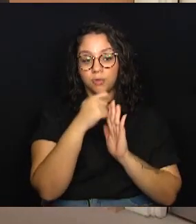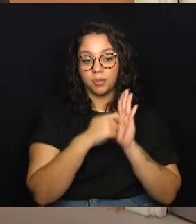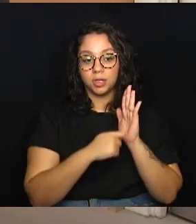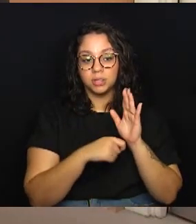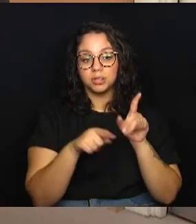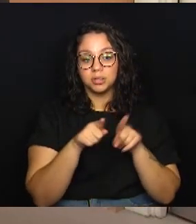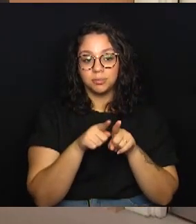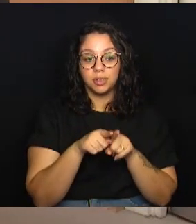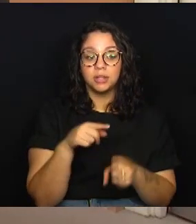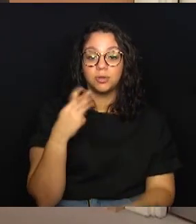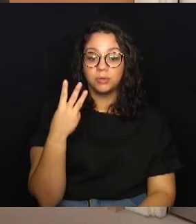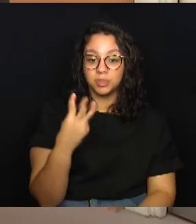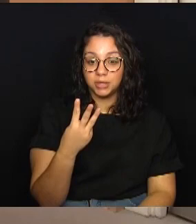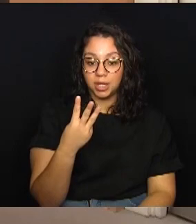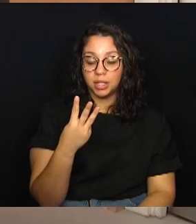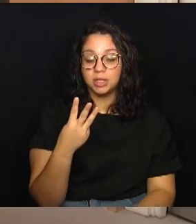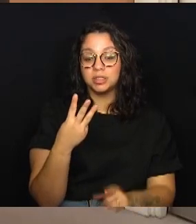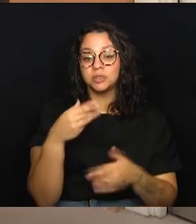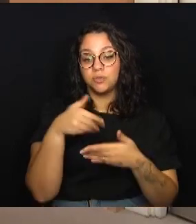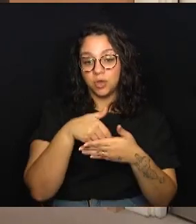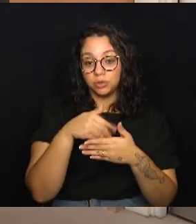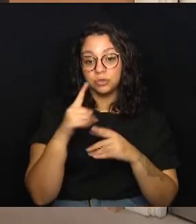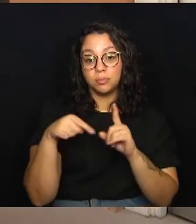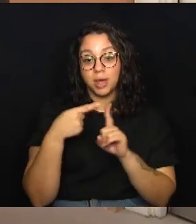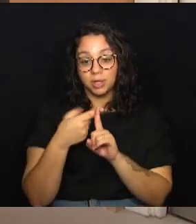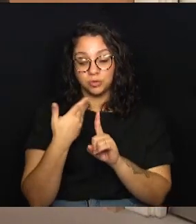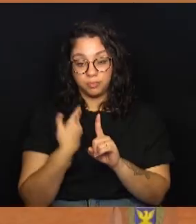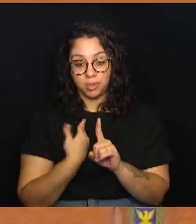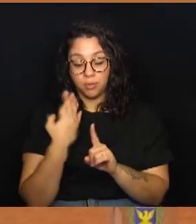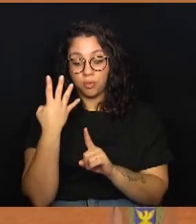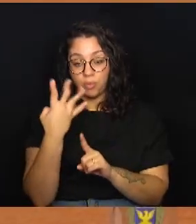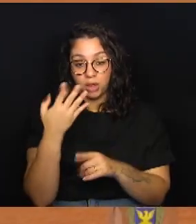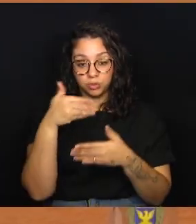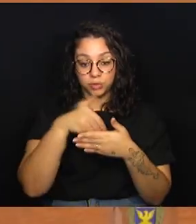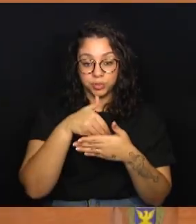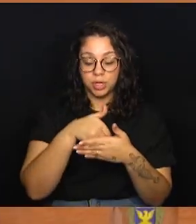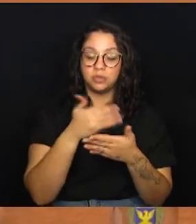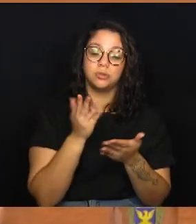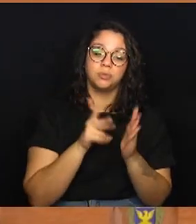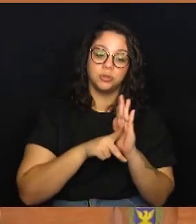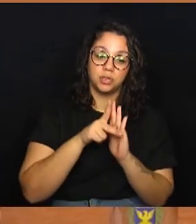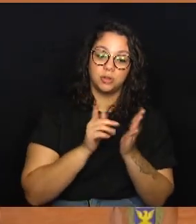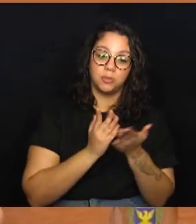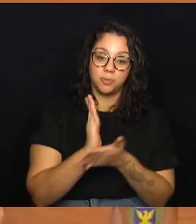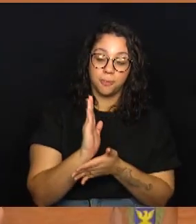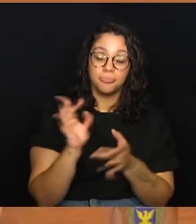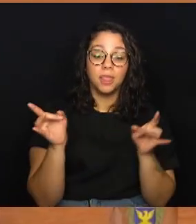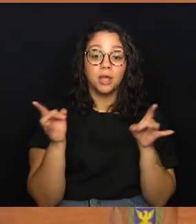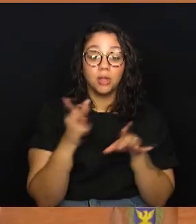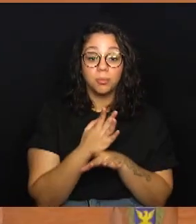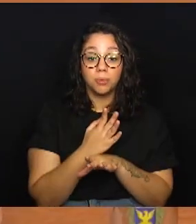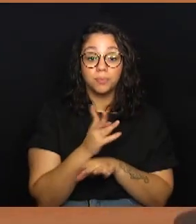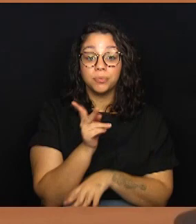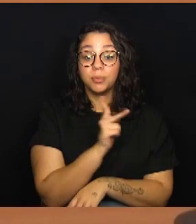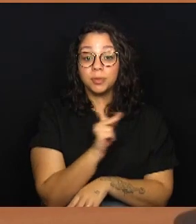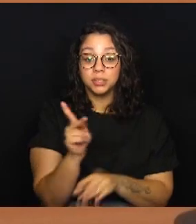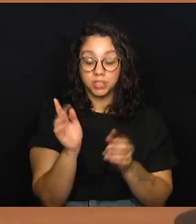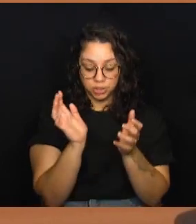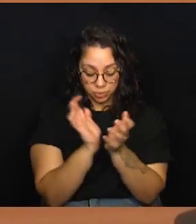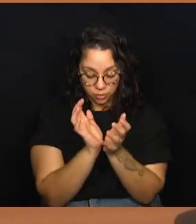favorável parecia presente com três votos favoráveis e o meu o projeto está aprovado